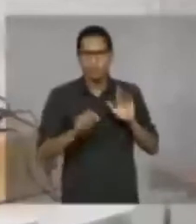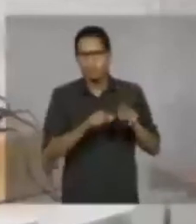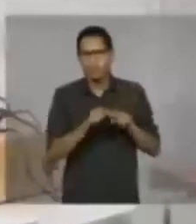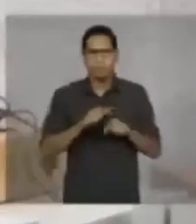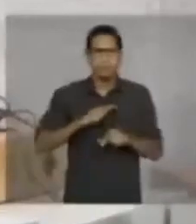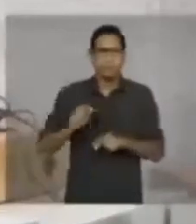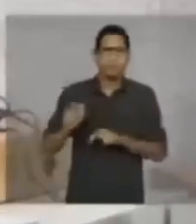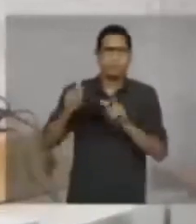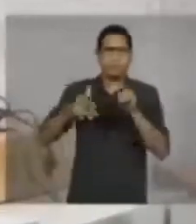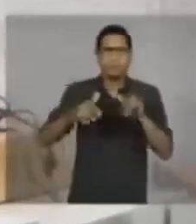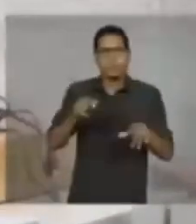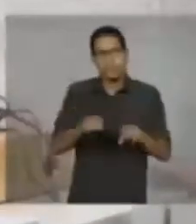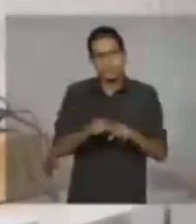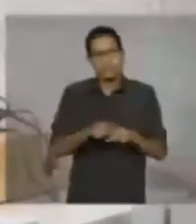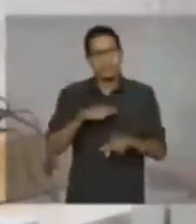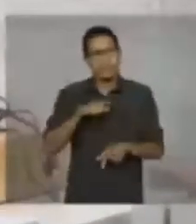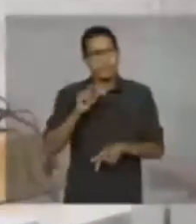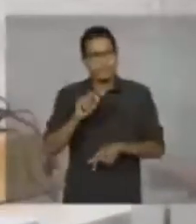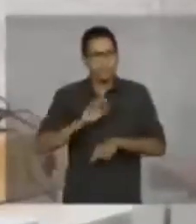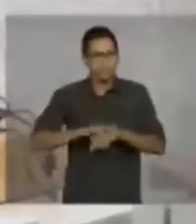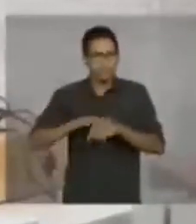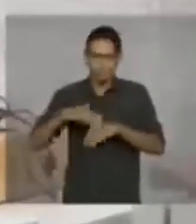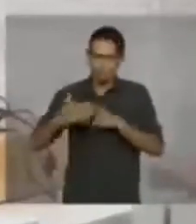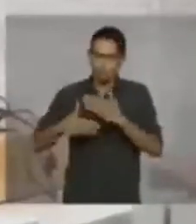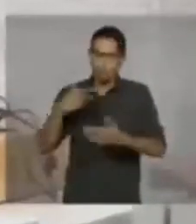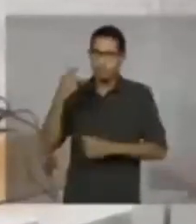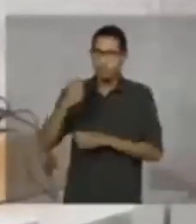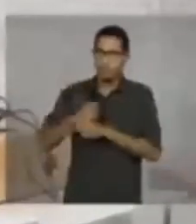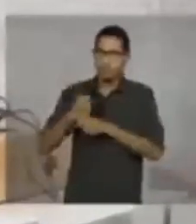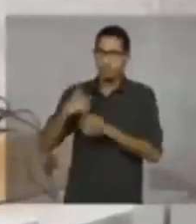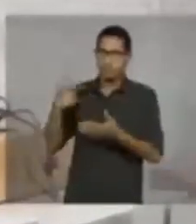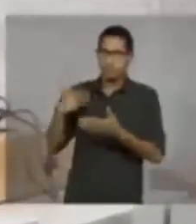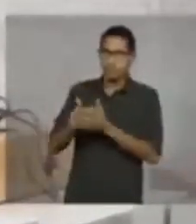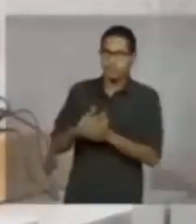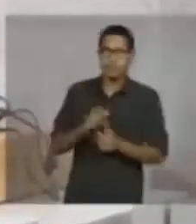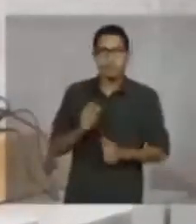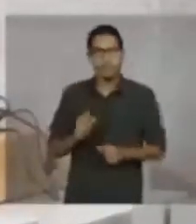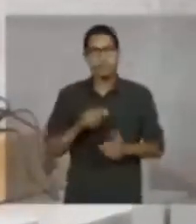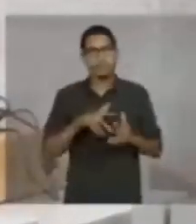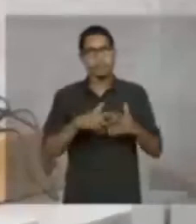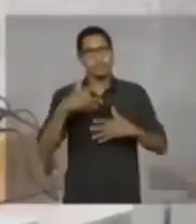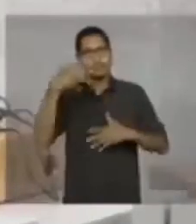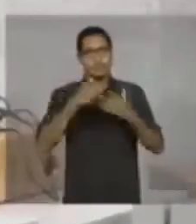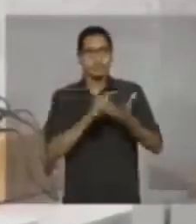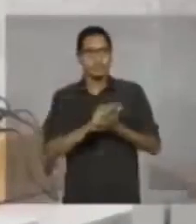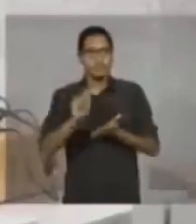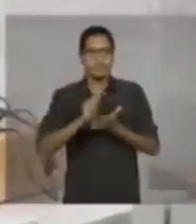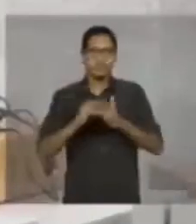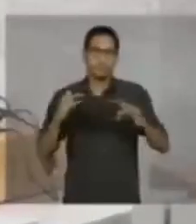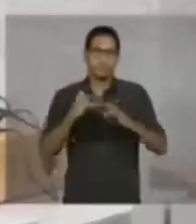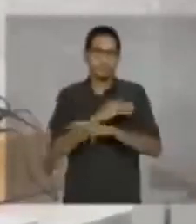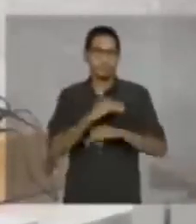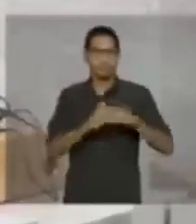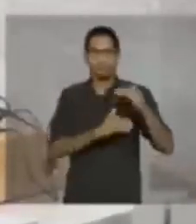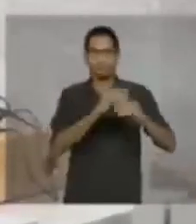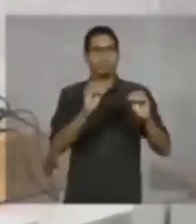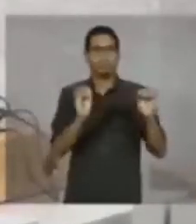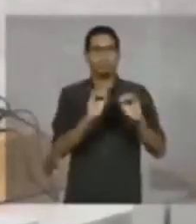vem se aprimorando muito nos últimos anos. E o sistema de limpeza urbana de São Paulo não